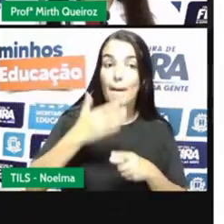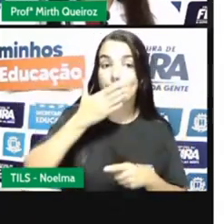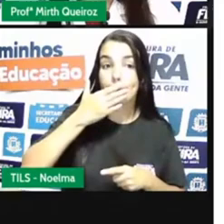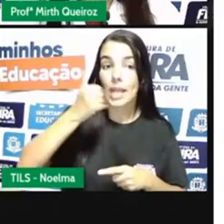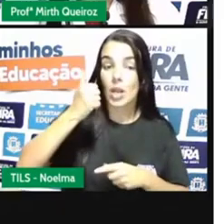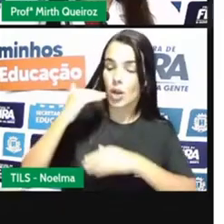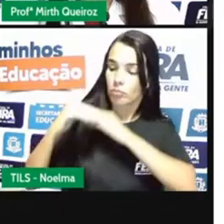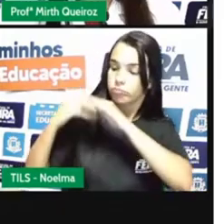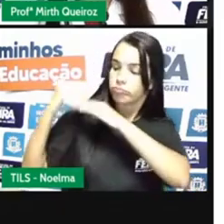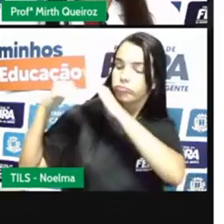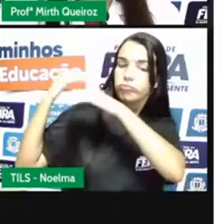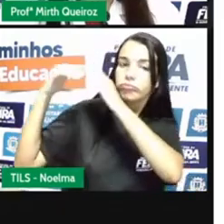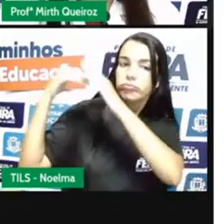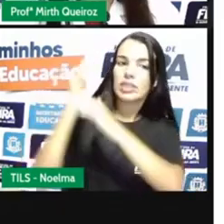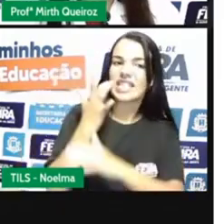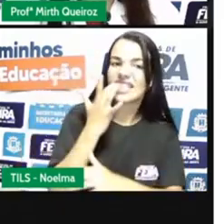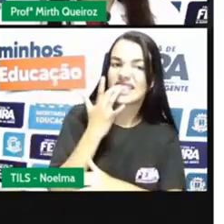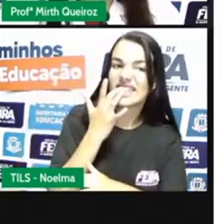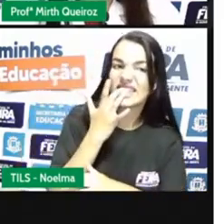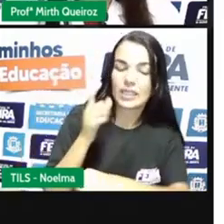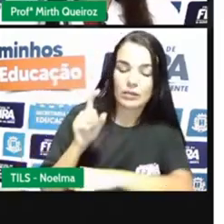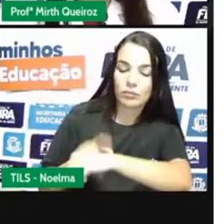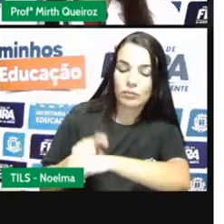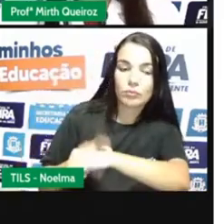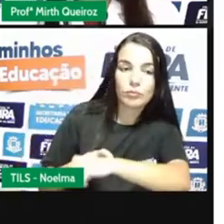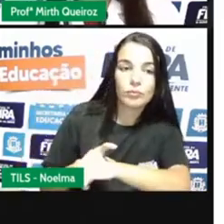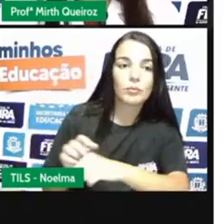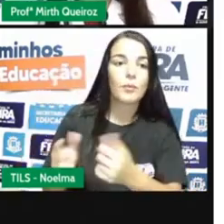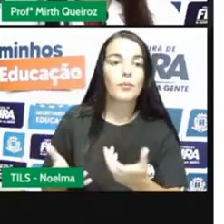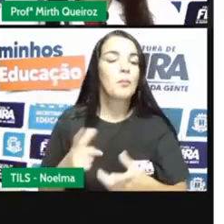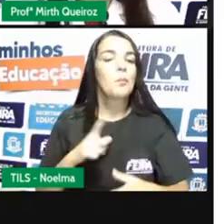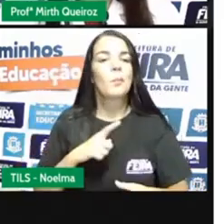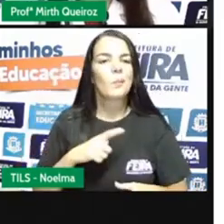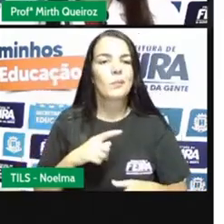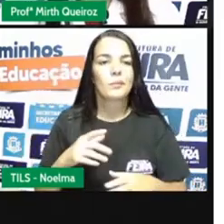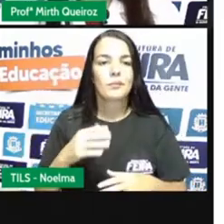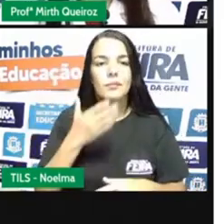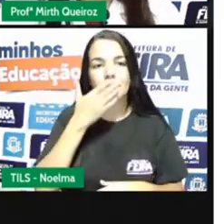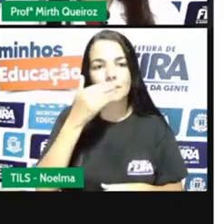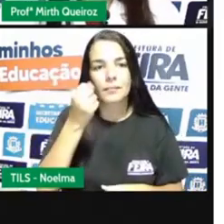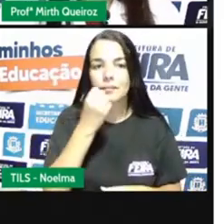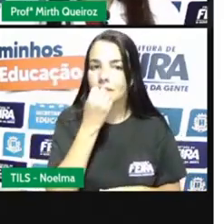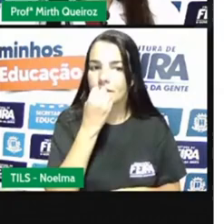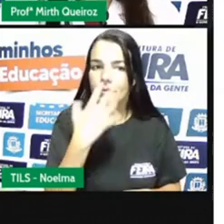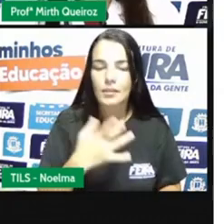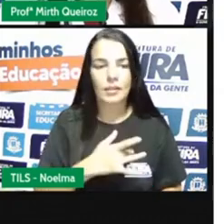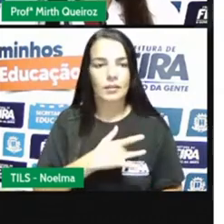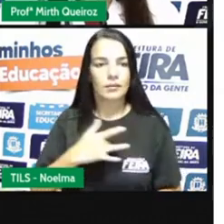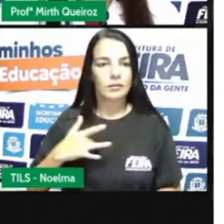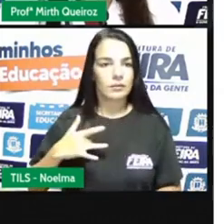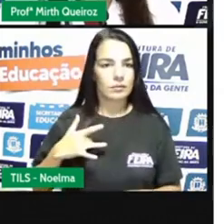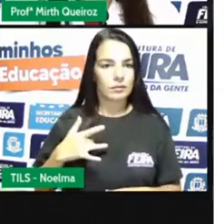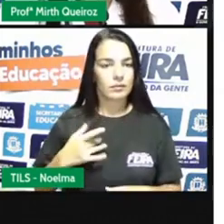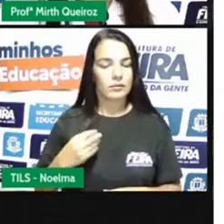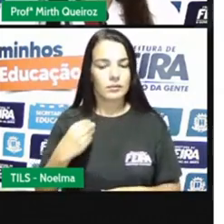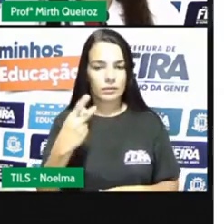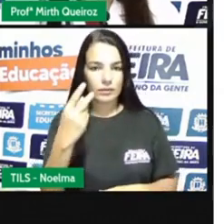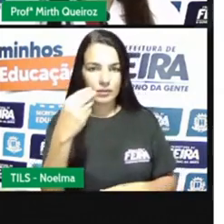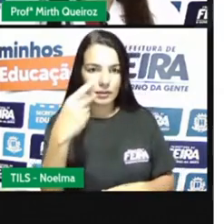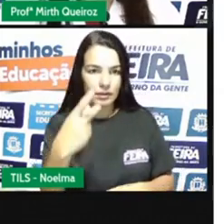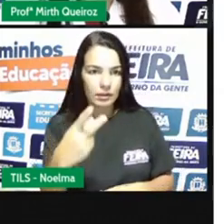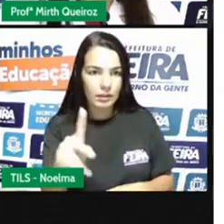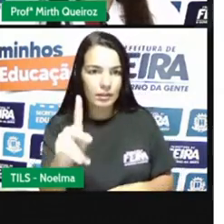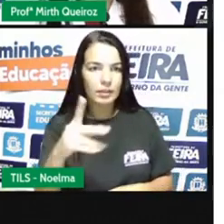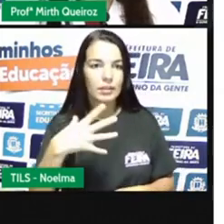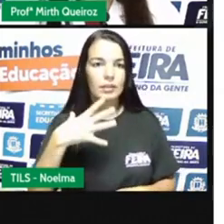dos ossos, do músculo, da parte estrutural do corpo da criança. Vai favorecer também uma vida mais saudável, né? Onde a criança ela